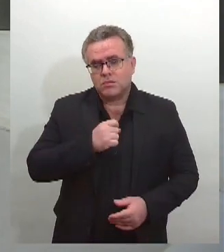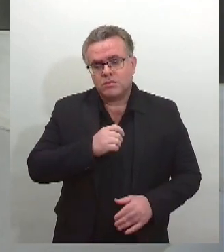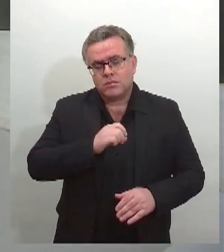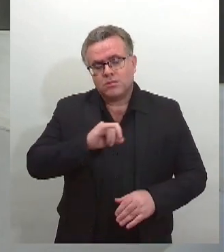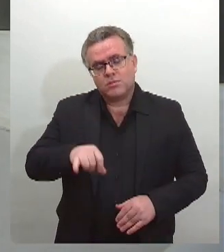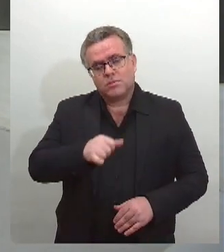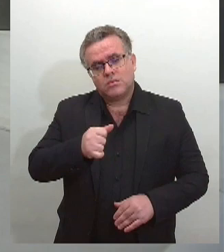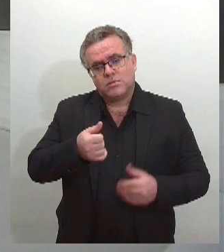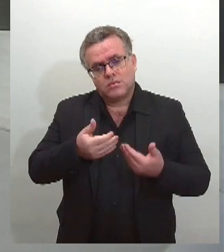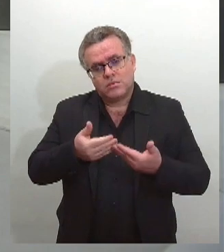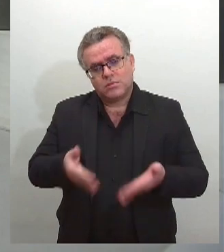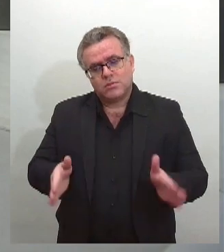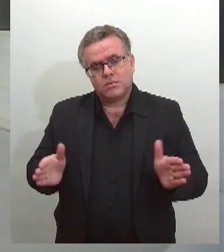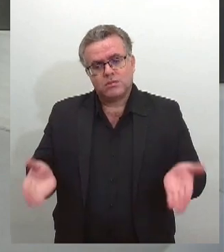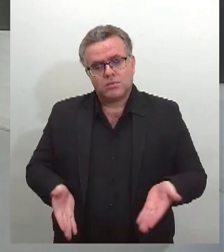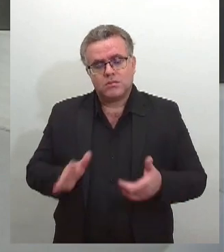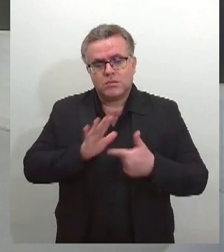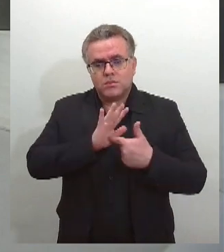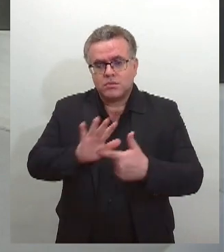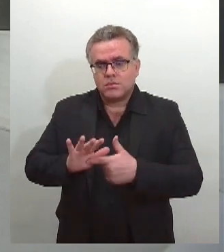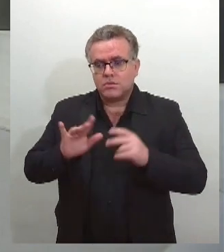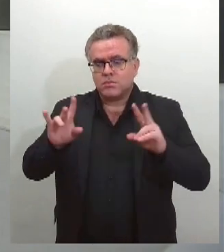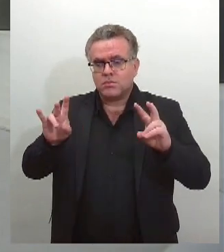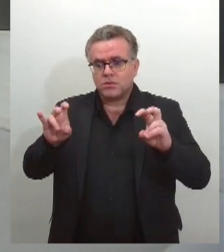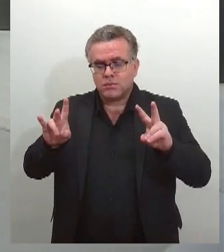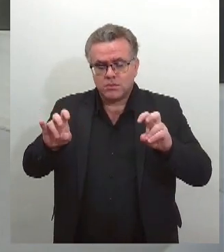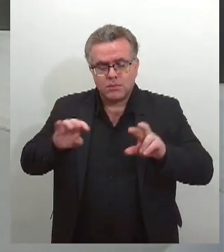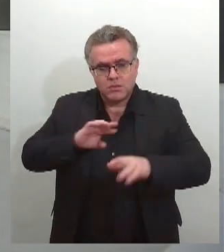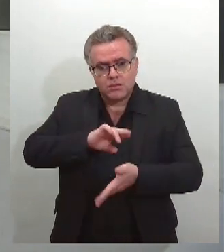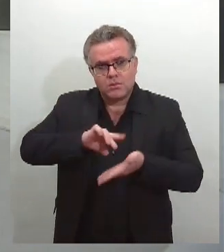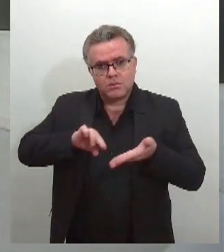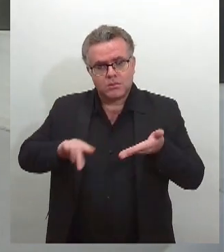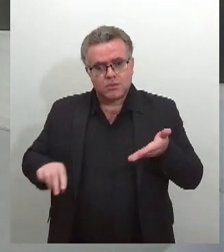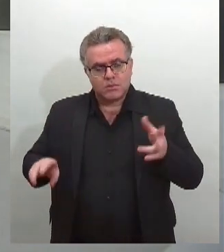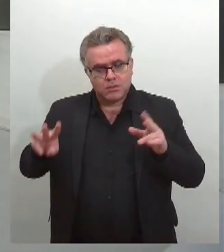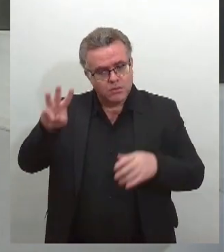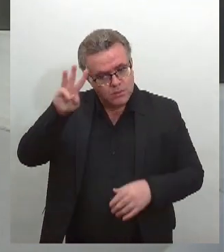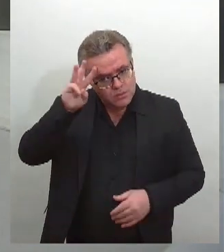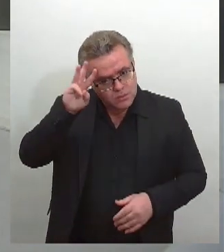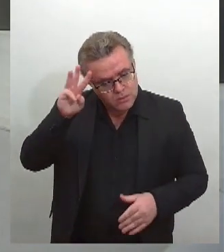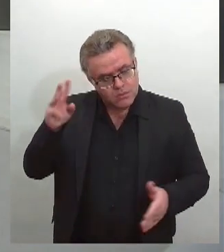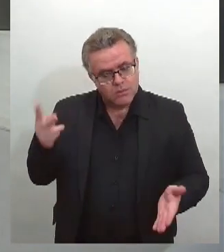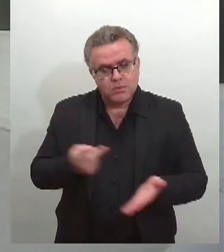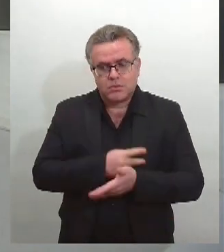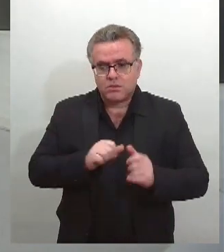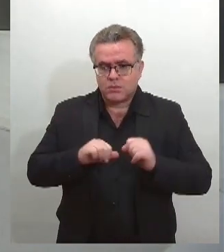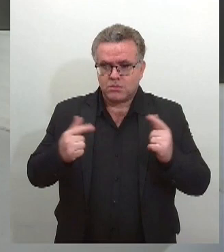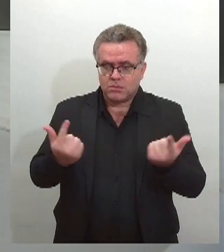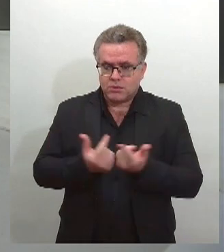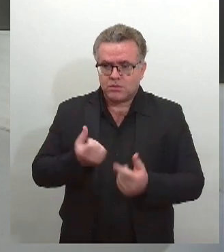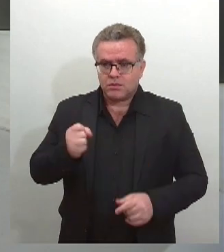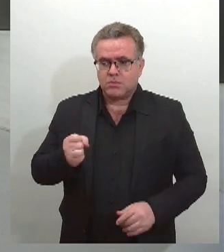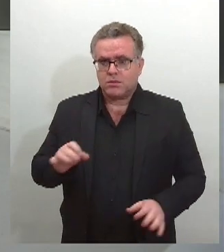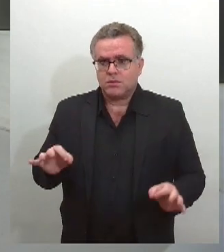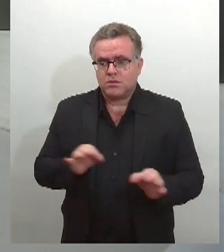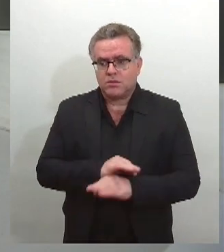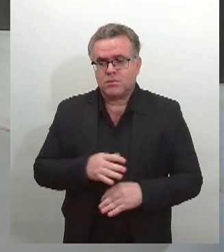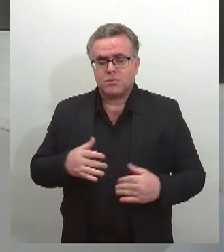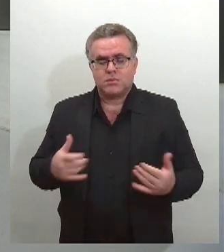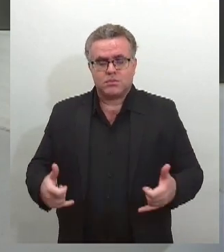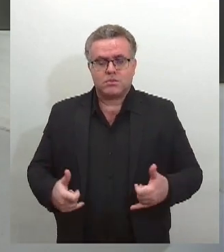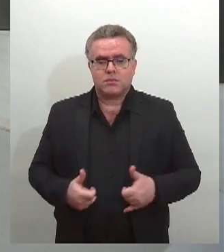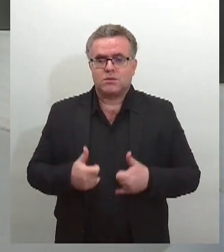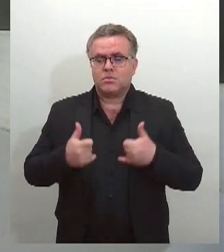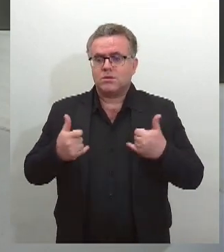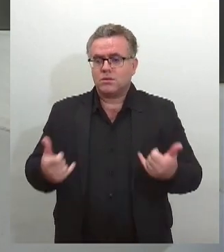os destaques da sessão plenária desta terça-feira na Assembleia Legislativa de Sergipe, o aniversário do município de Nossa Senhora